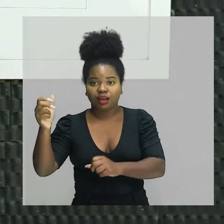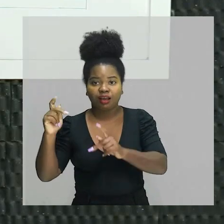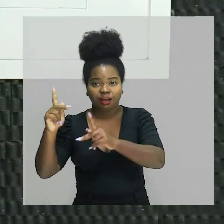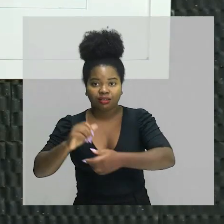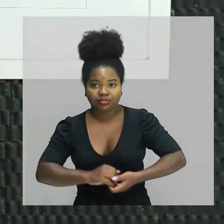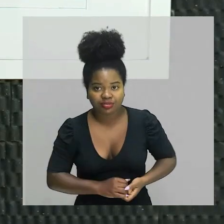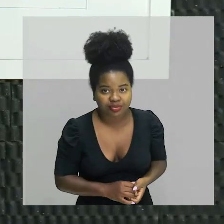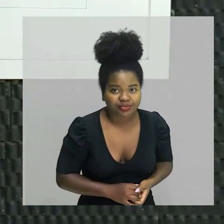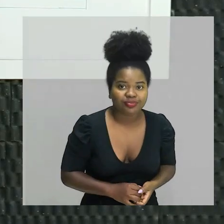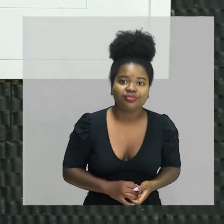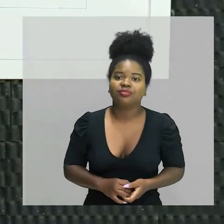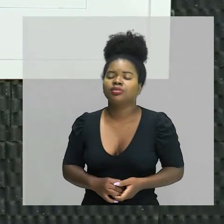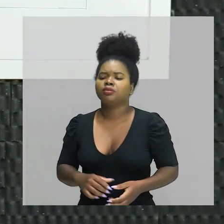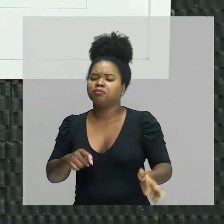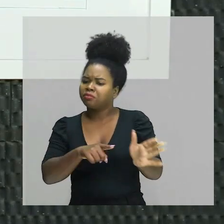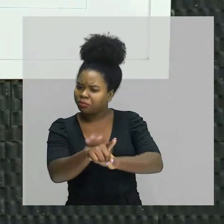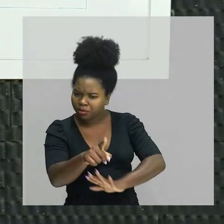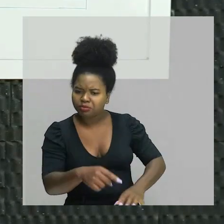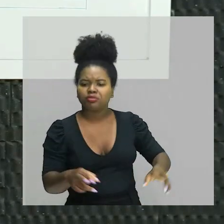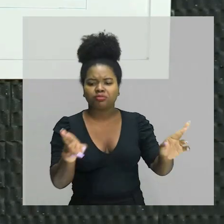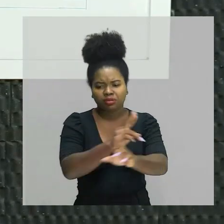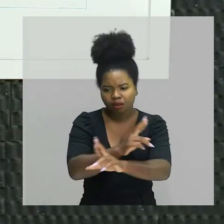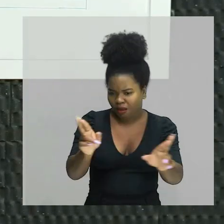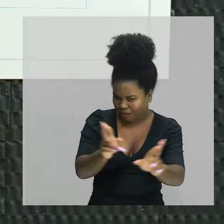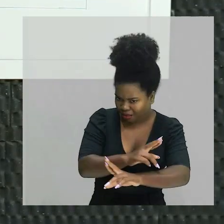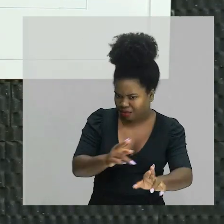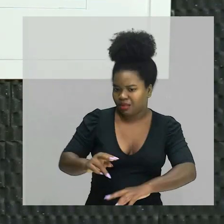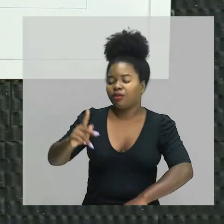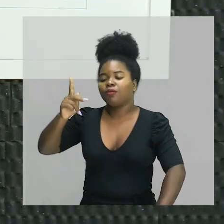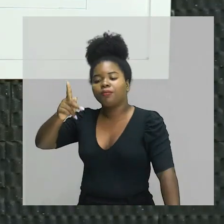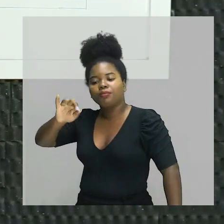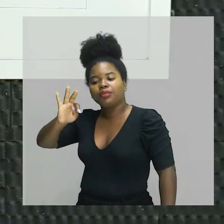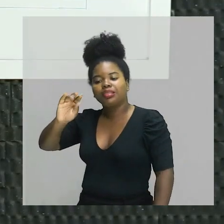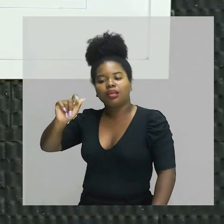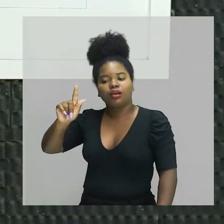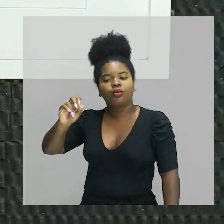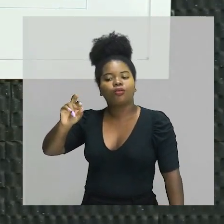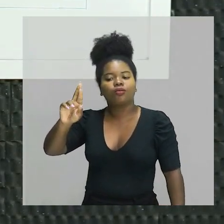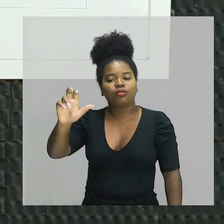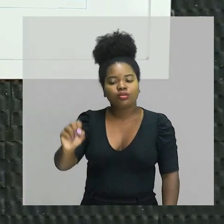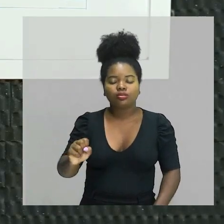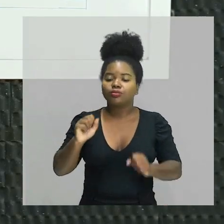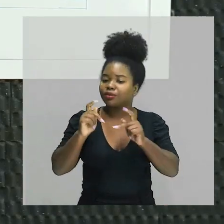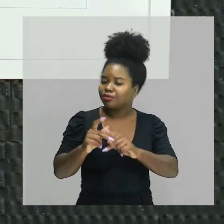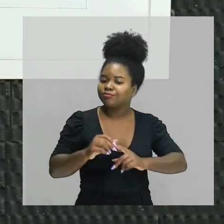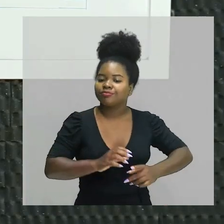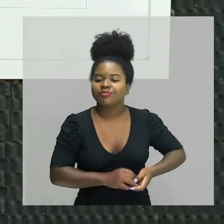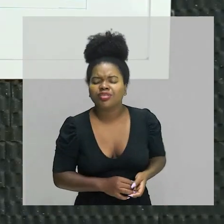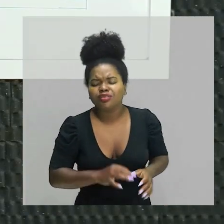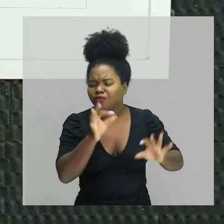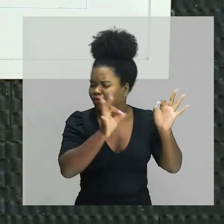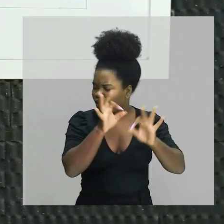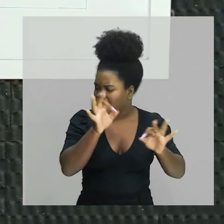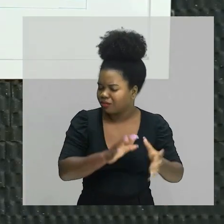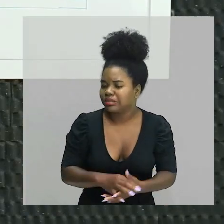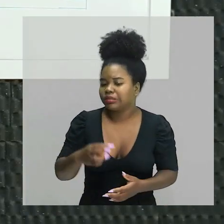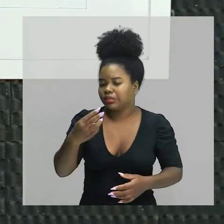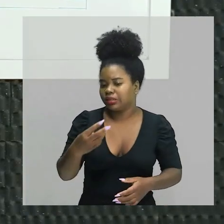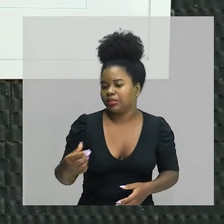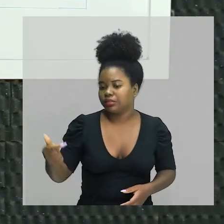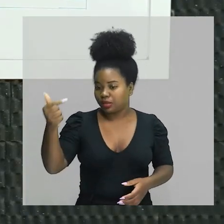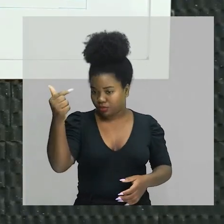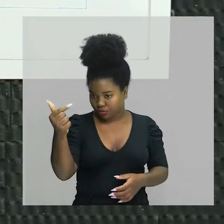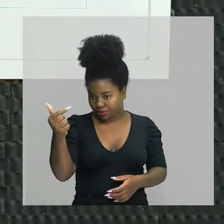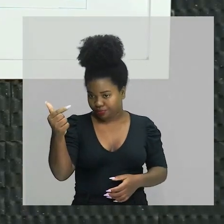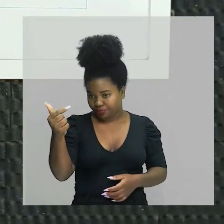Mais uma questão envolvendo aí o nosso teorema de Pitágoras. Certo, galera? Então, fazendo isso, eu vou ter 3 ao quadrado,